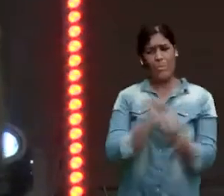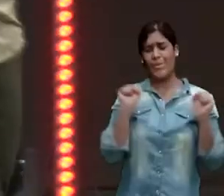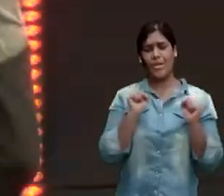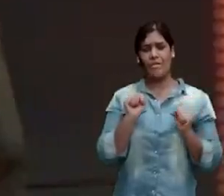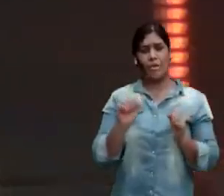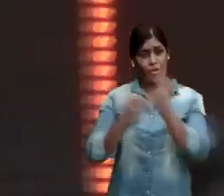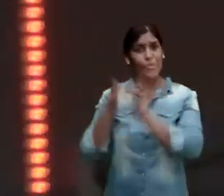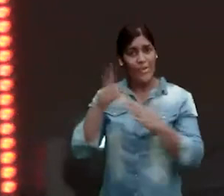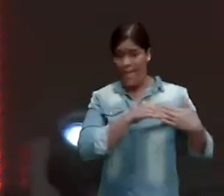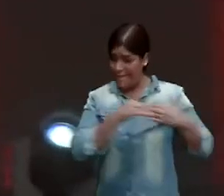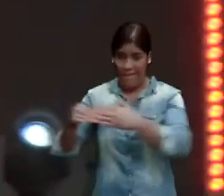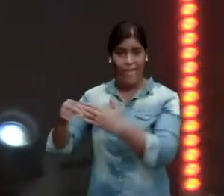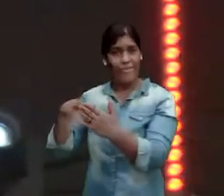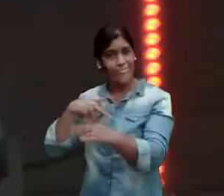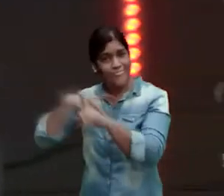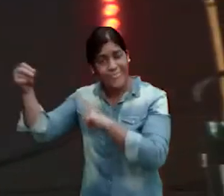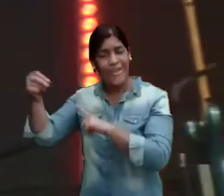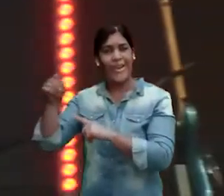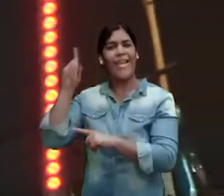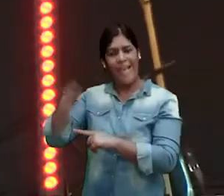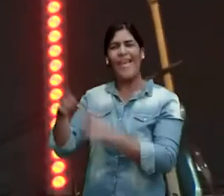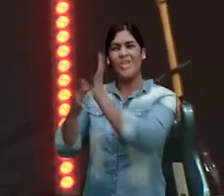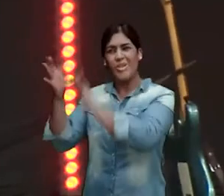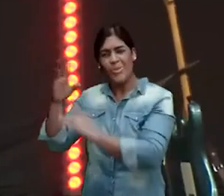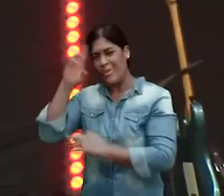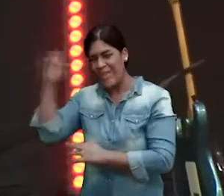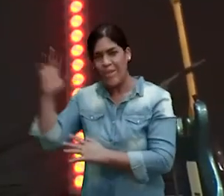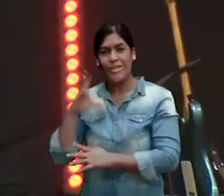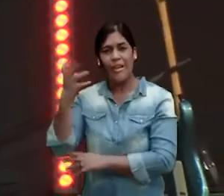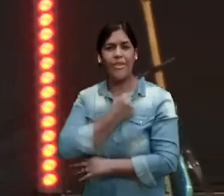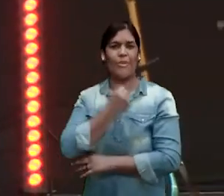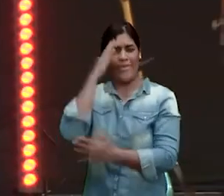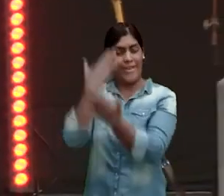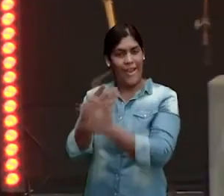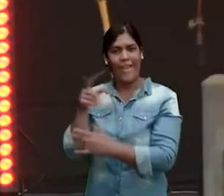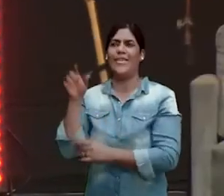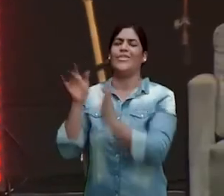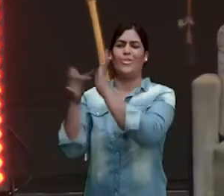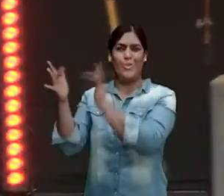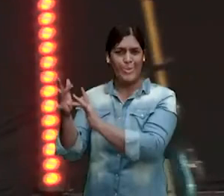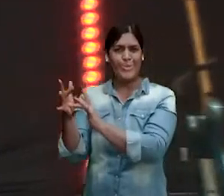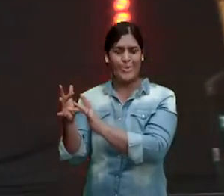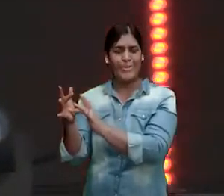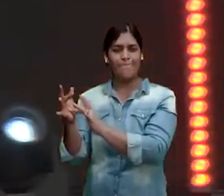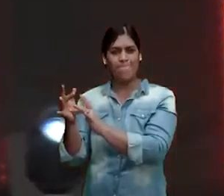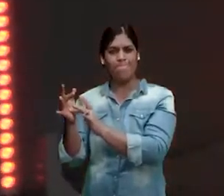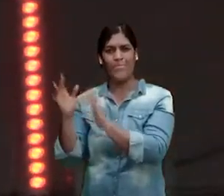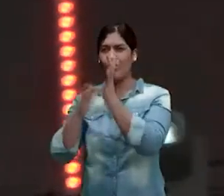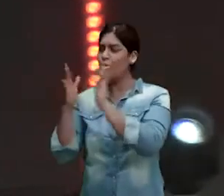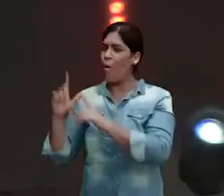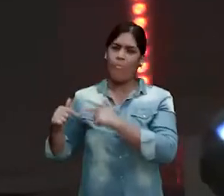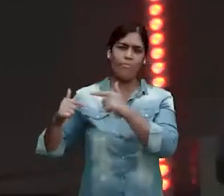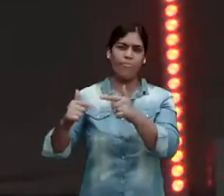esse é Jesus bem esse é o Senhor e seu Salvador Creia nele Creia nele e é de